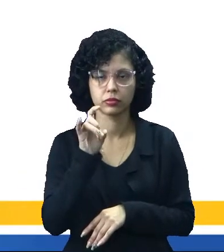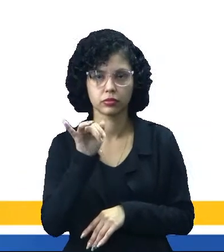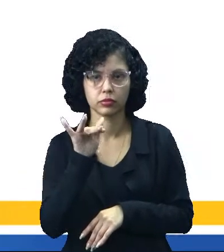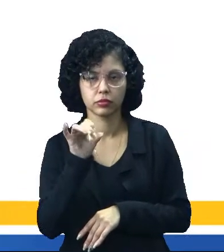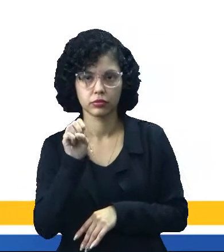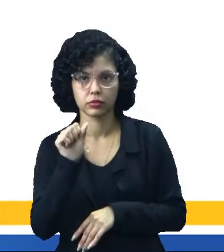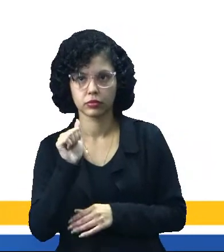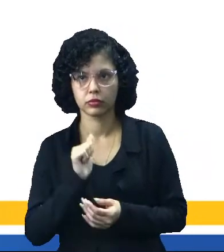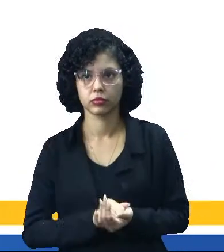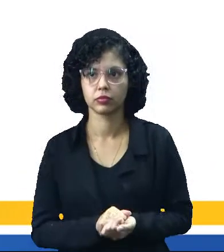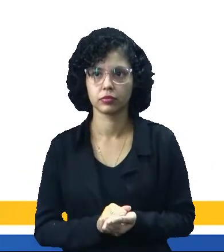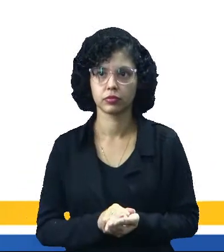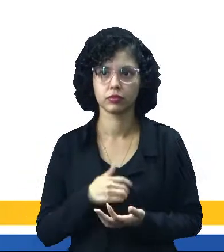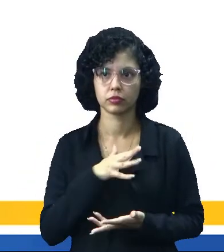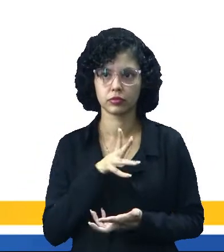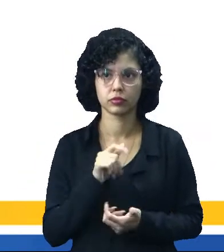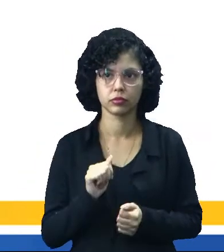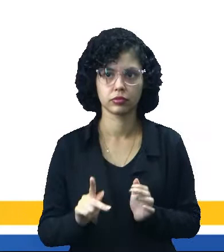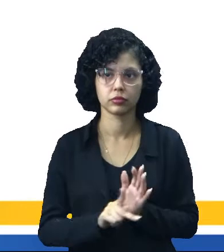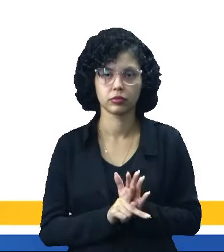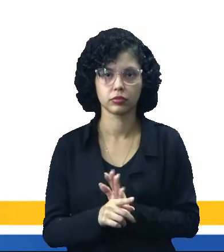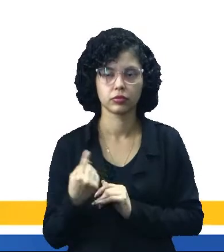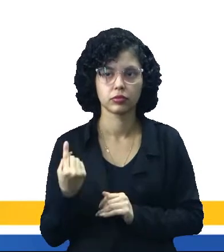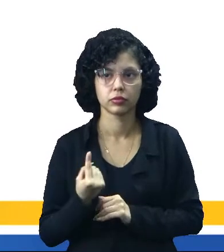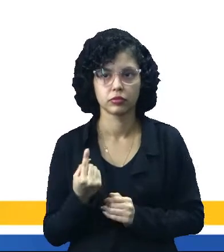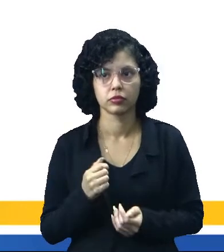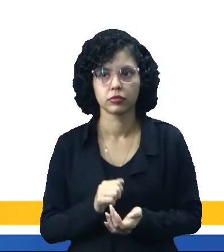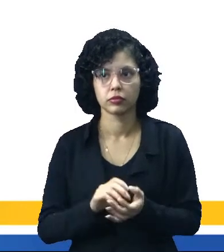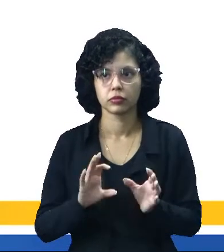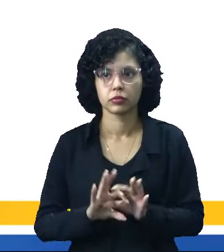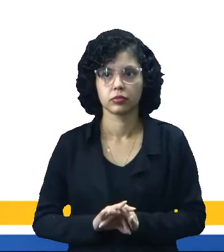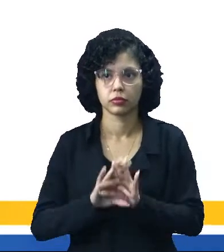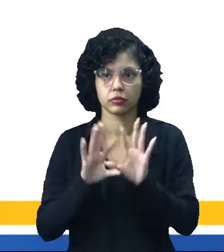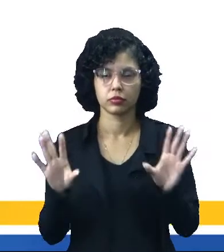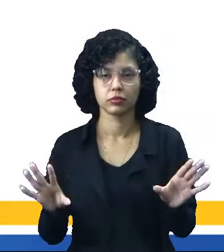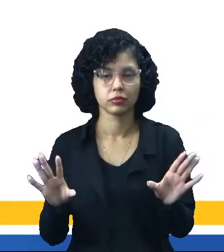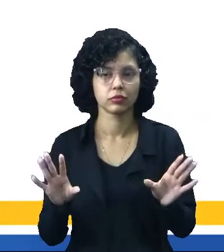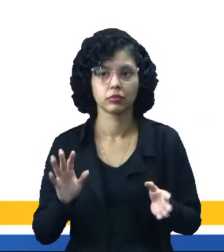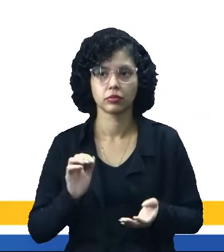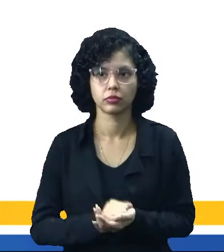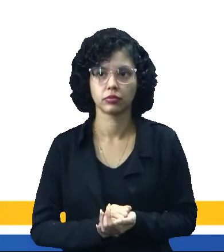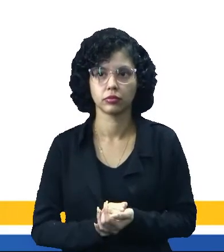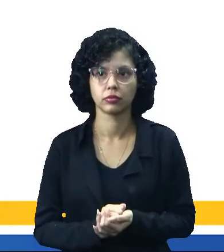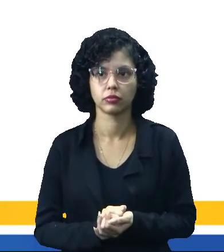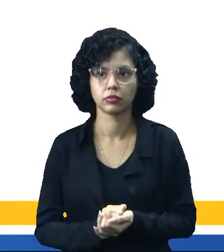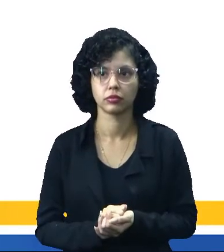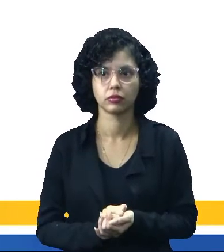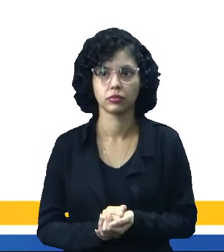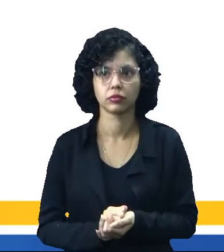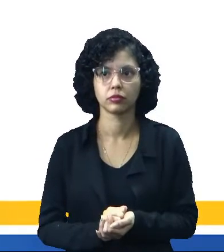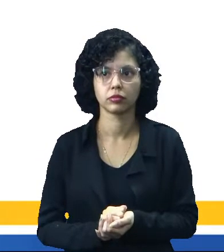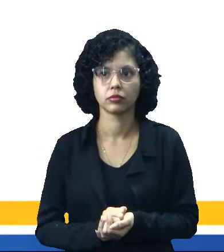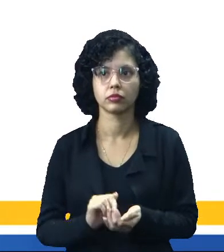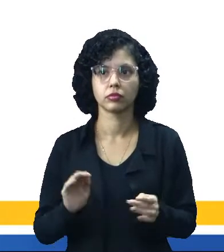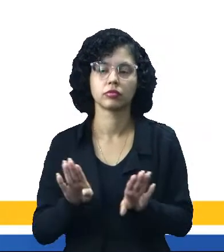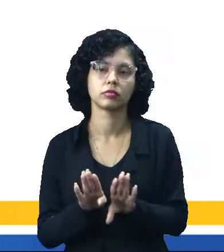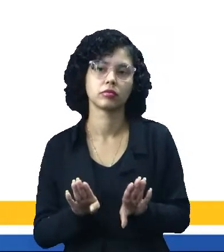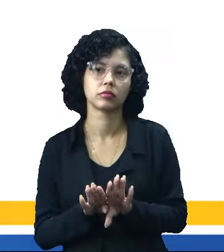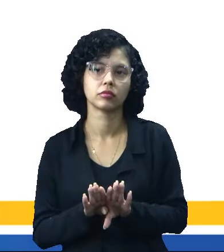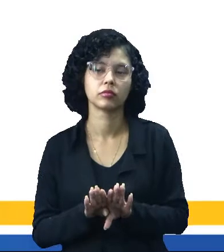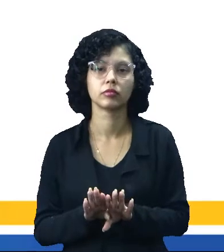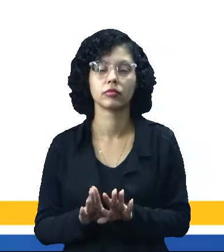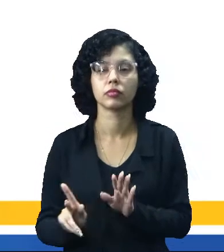deixe passar, o mundo vai por si mesmo, né, que é a lógica do liberalismo, né, a questão da mão invisível aí do mercado